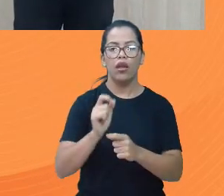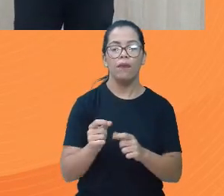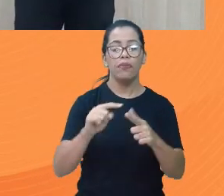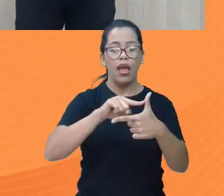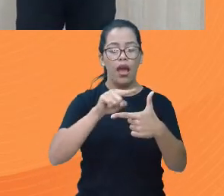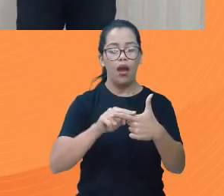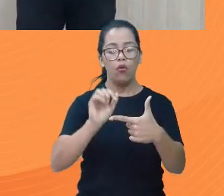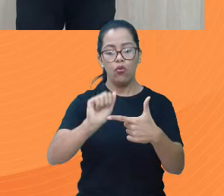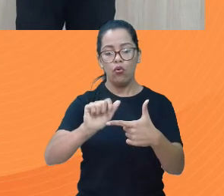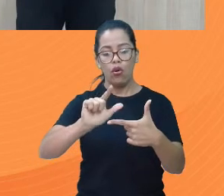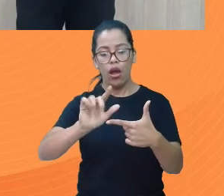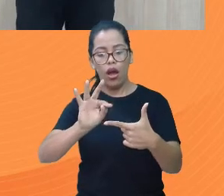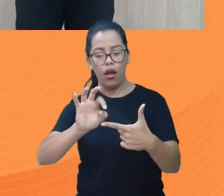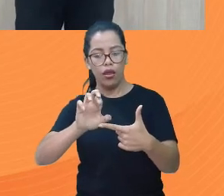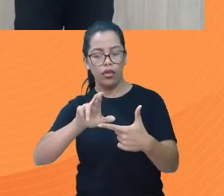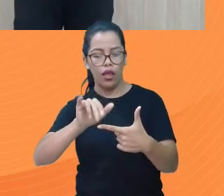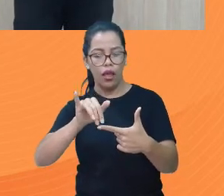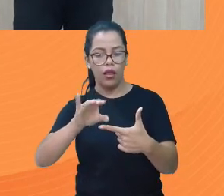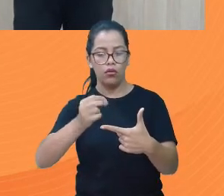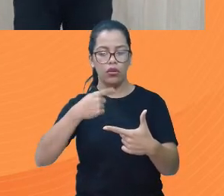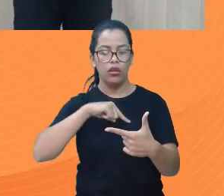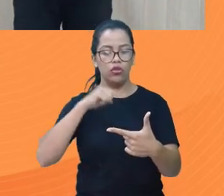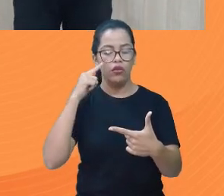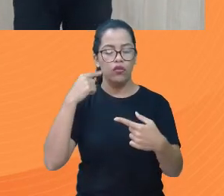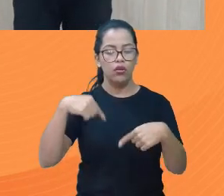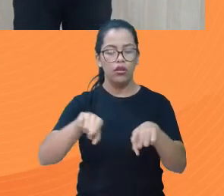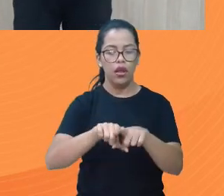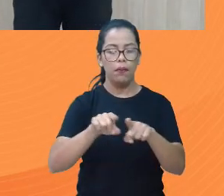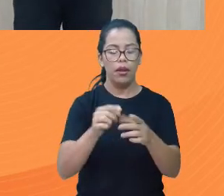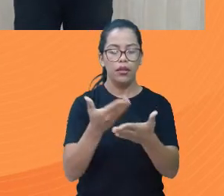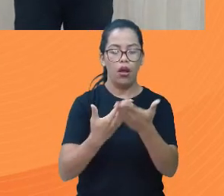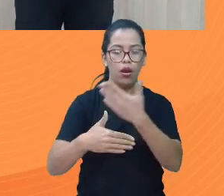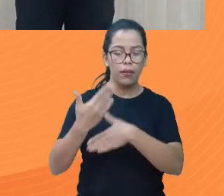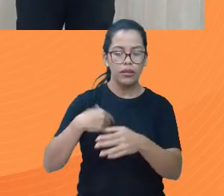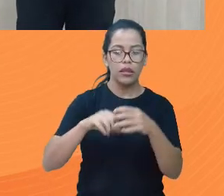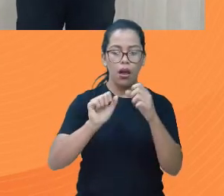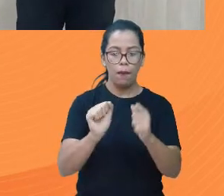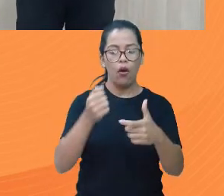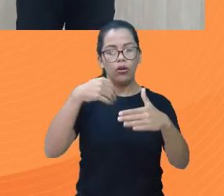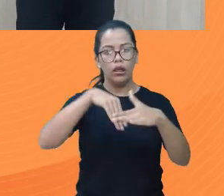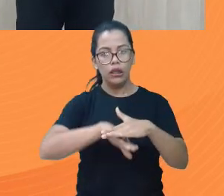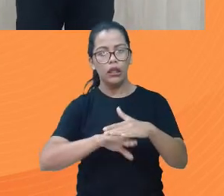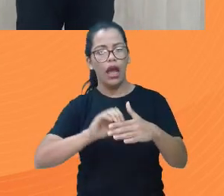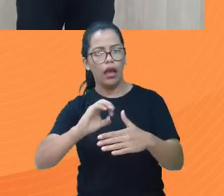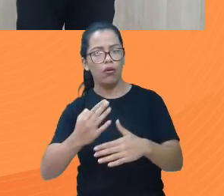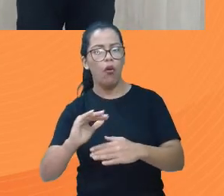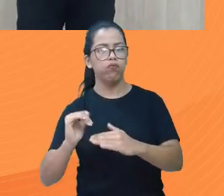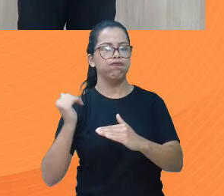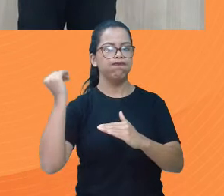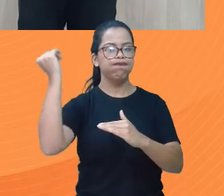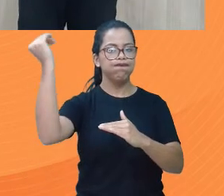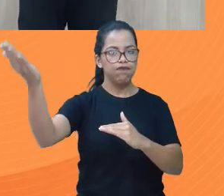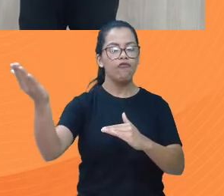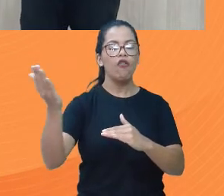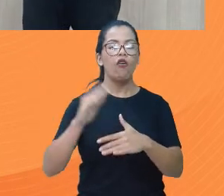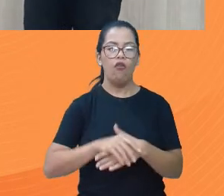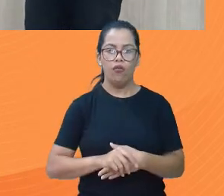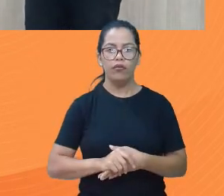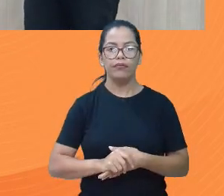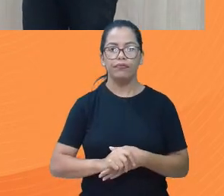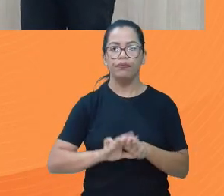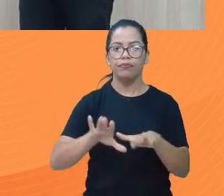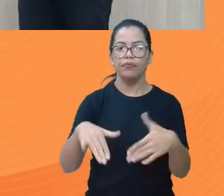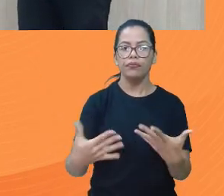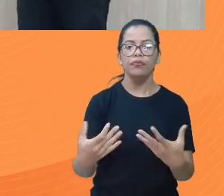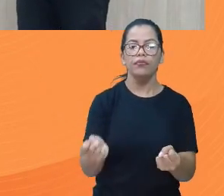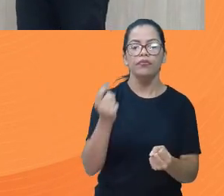tá? A gente viu também na aula passada que os ângulos alternos eles podem ser internos ou externos, tá joia?